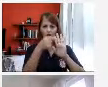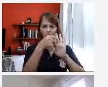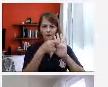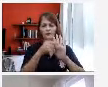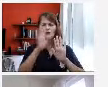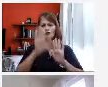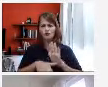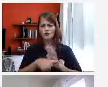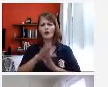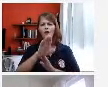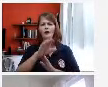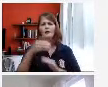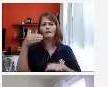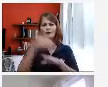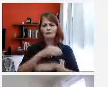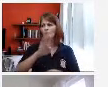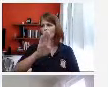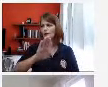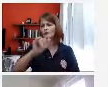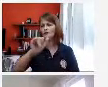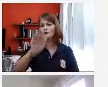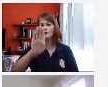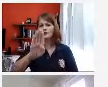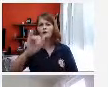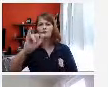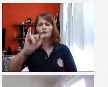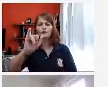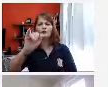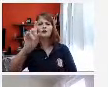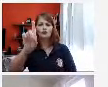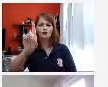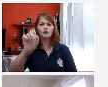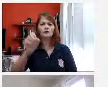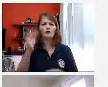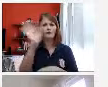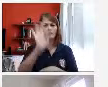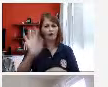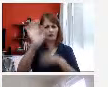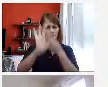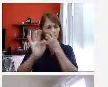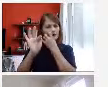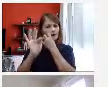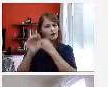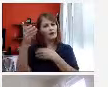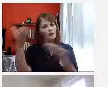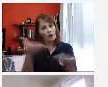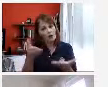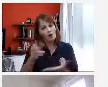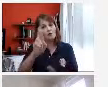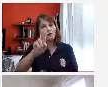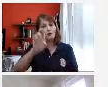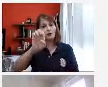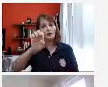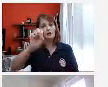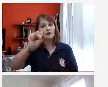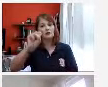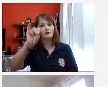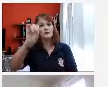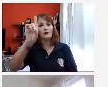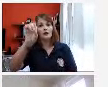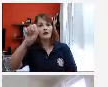pibidiano também, logo no início da faculdade, né? E agora como residente. Então, só para